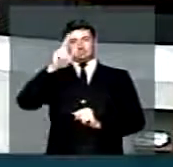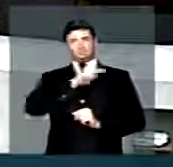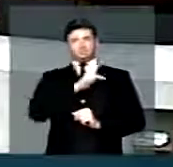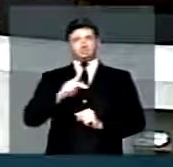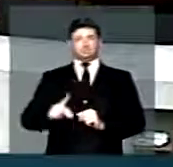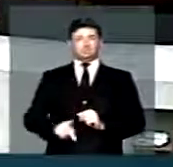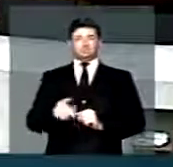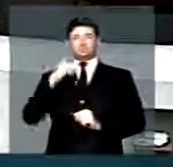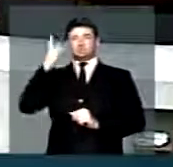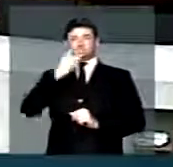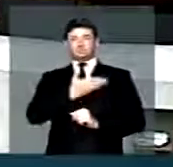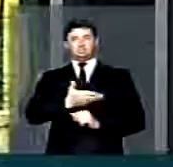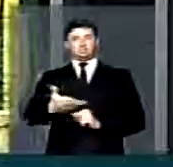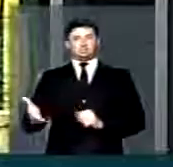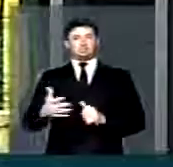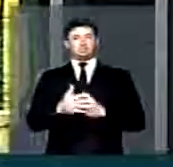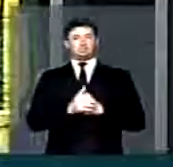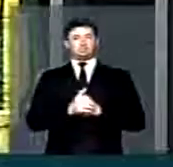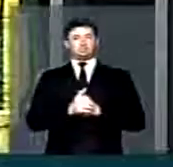e senhores deputados,